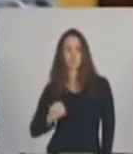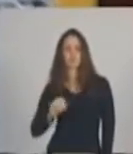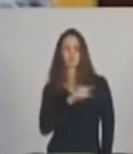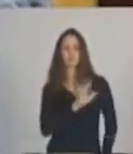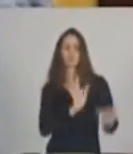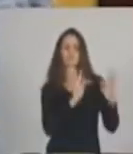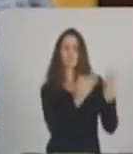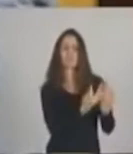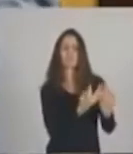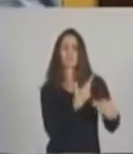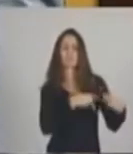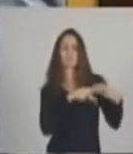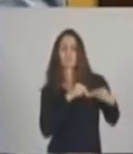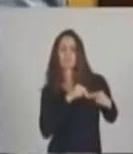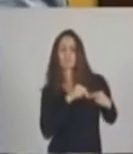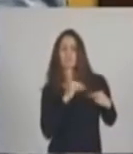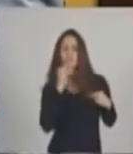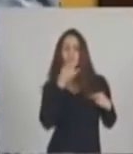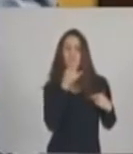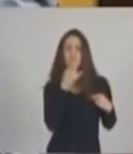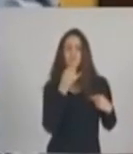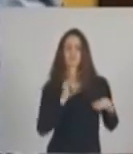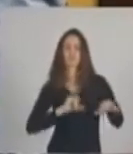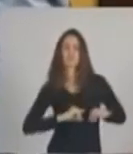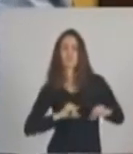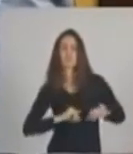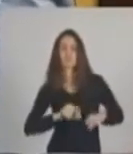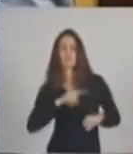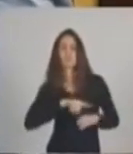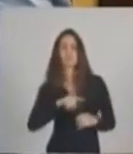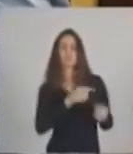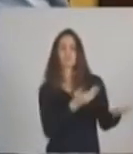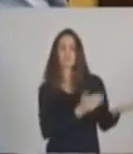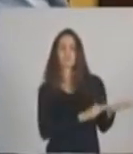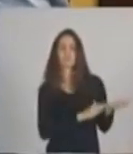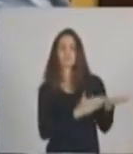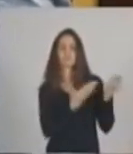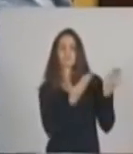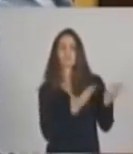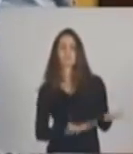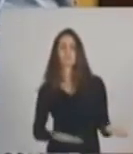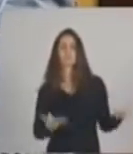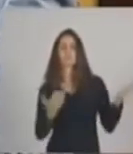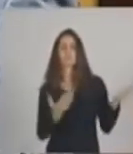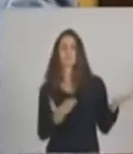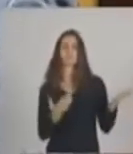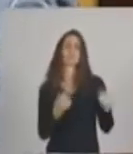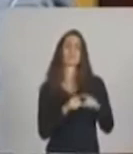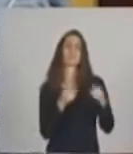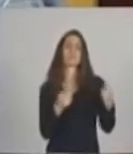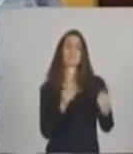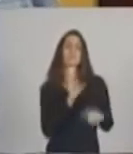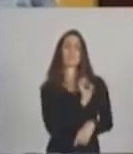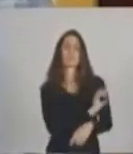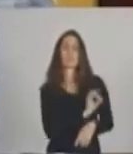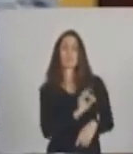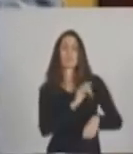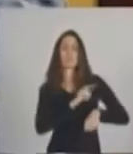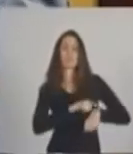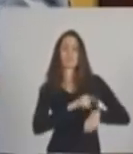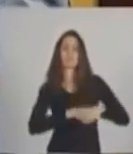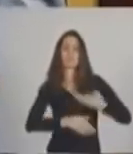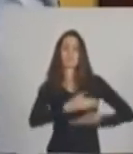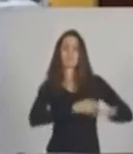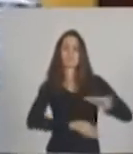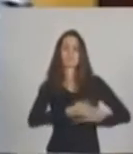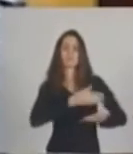famílias enlutadas que nós rendemos aqui as nossas homenagens. Agradecemos a Deus por cada momento que passamos com elas e